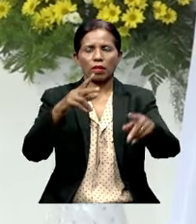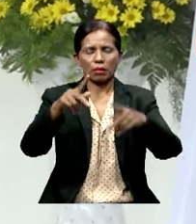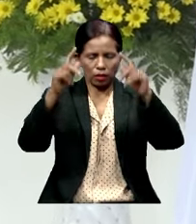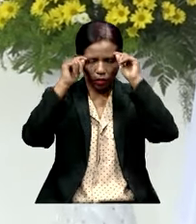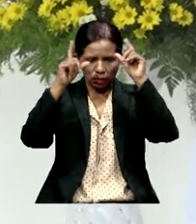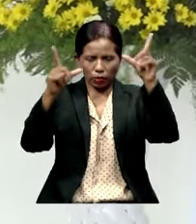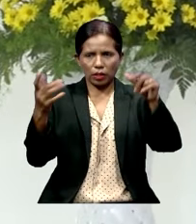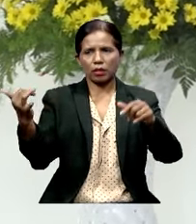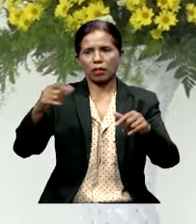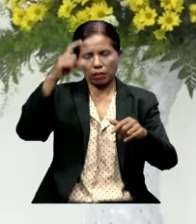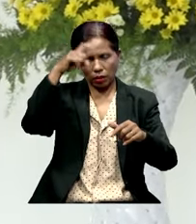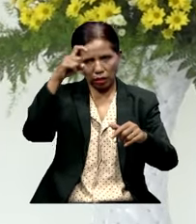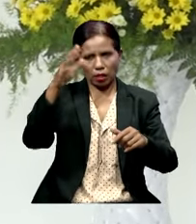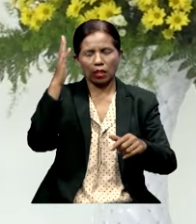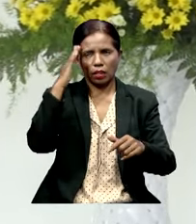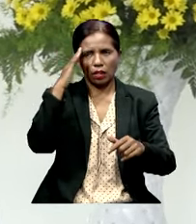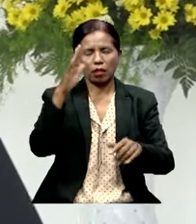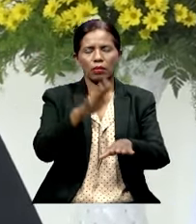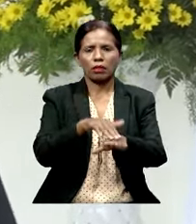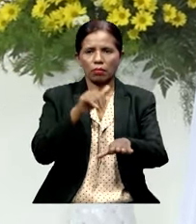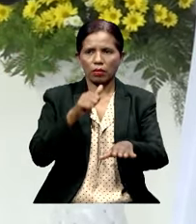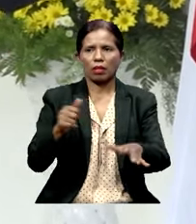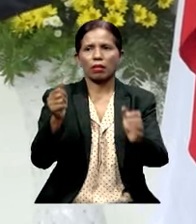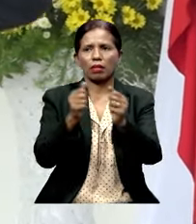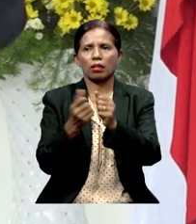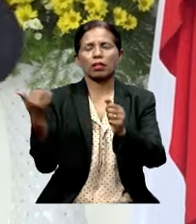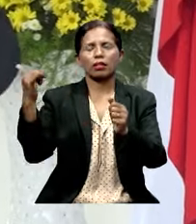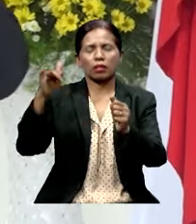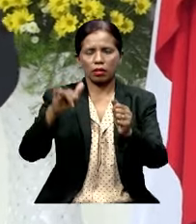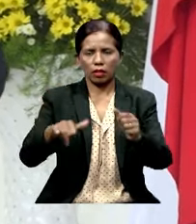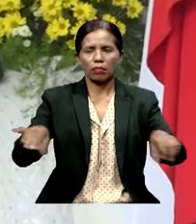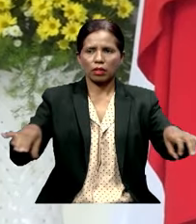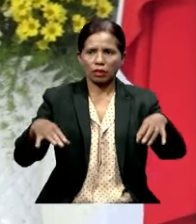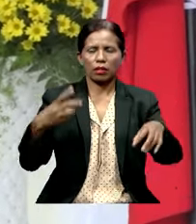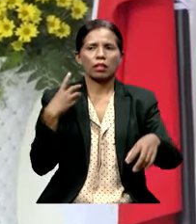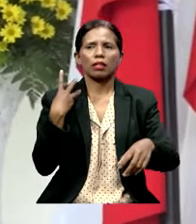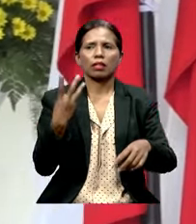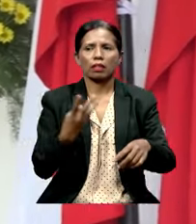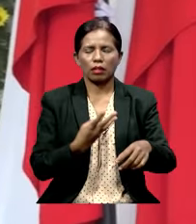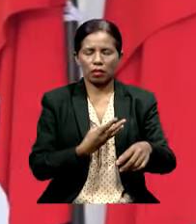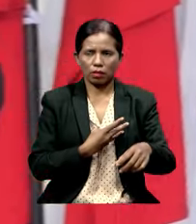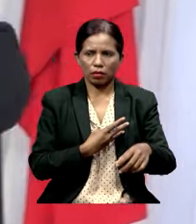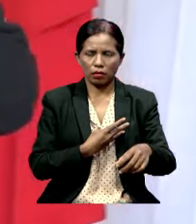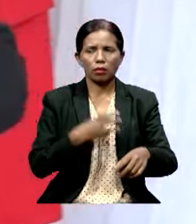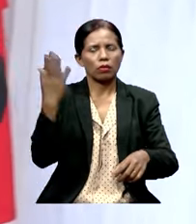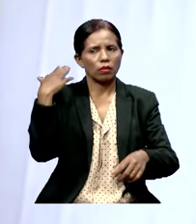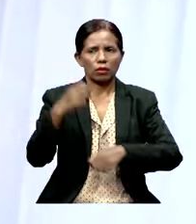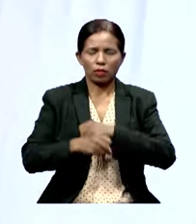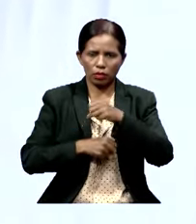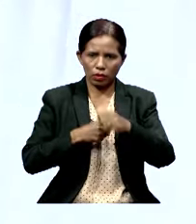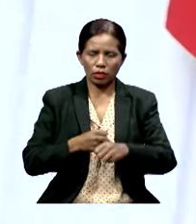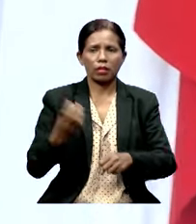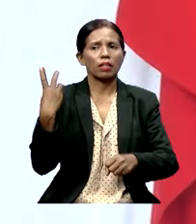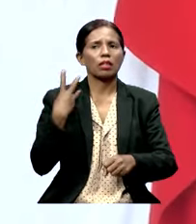bem matéria, conhece malo, por de Moro malo, se ele é uma sedia, ita, neve uru, tiros. Ita,